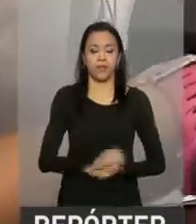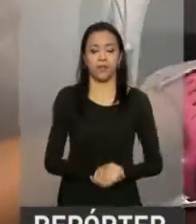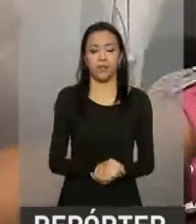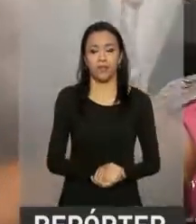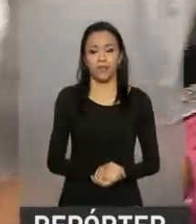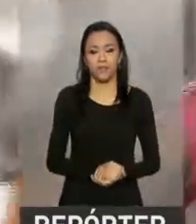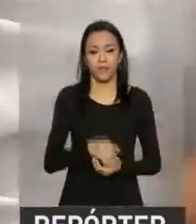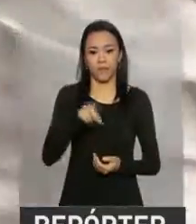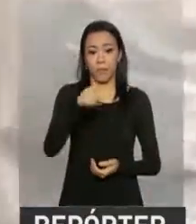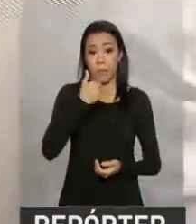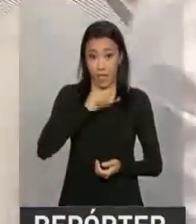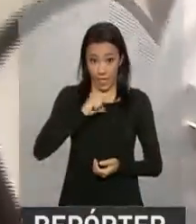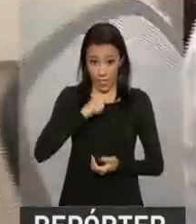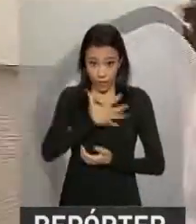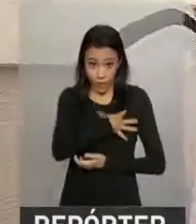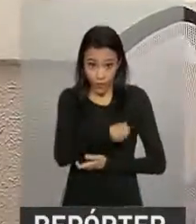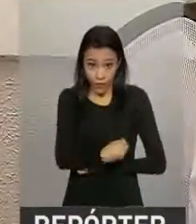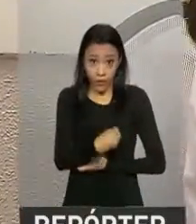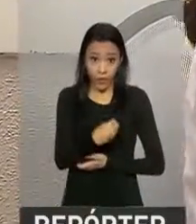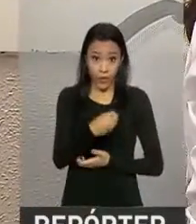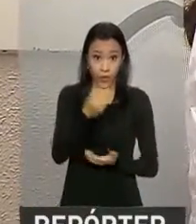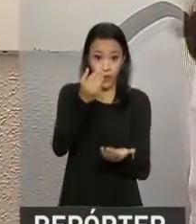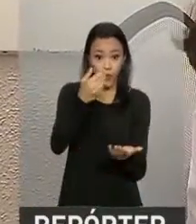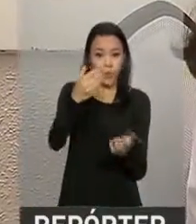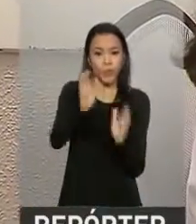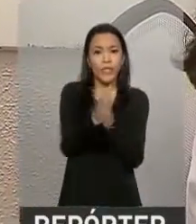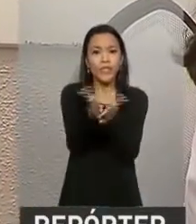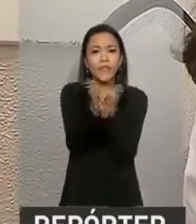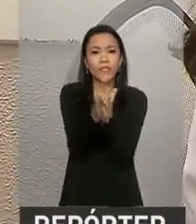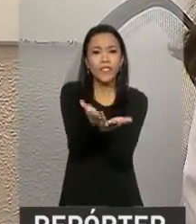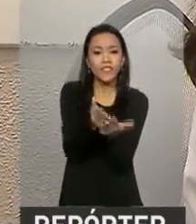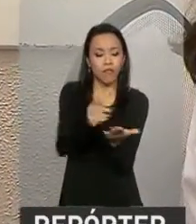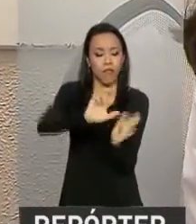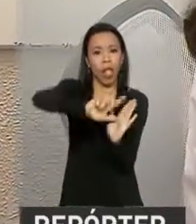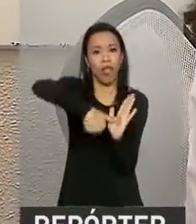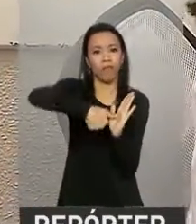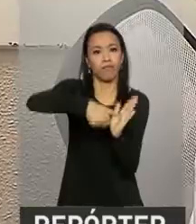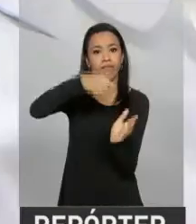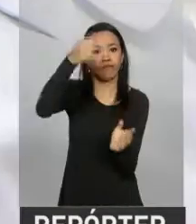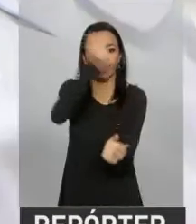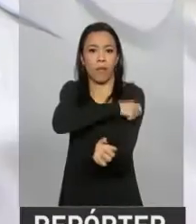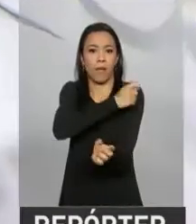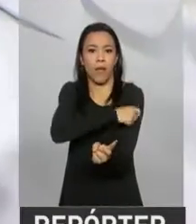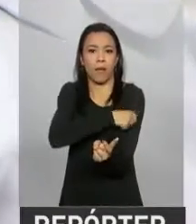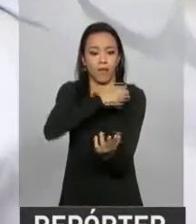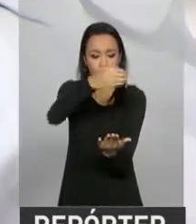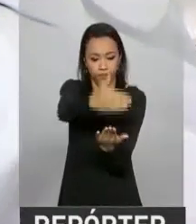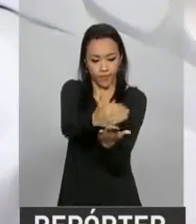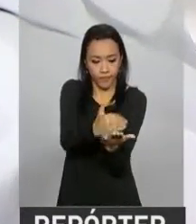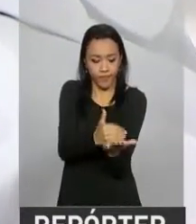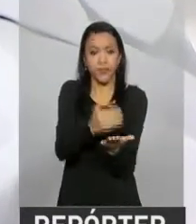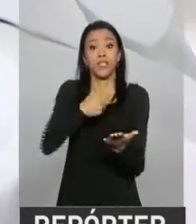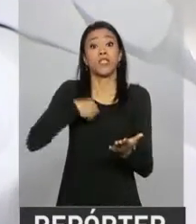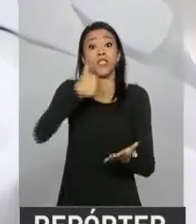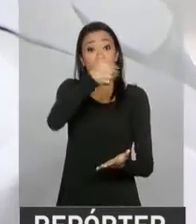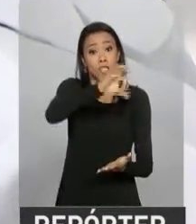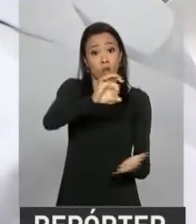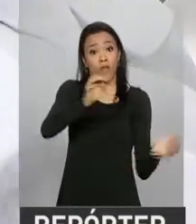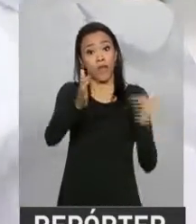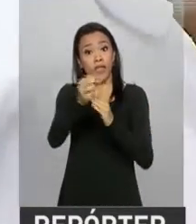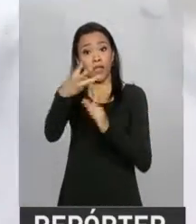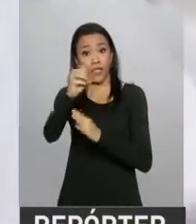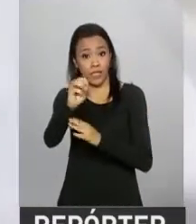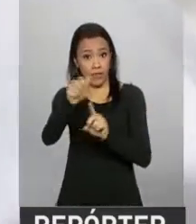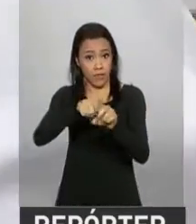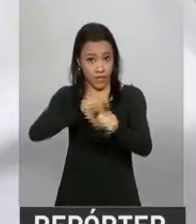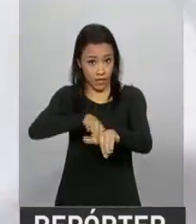e para quem tem filhos está com a caderneta de vacina dos pequenos atrasadas chega uma hora de atualizar no dia dezenove e trinta de Setembro os